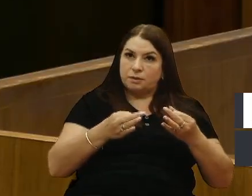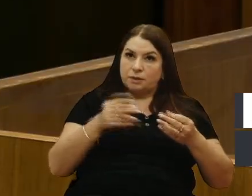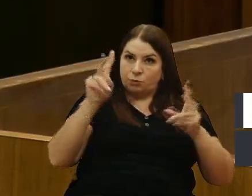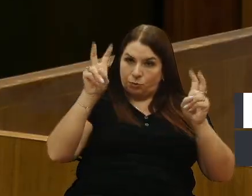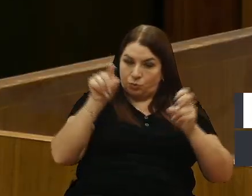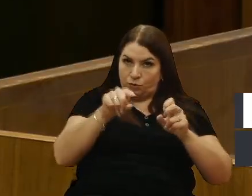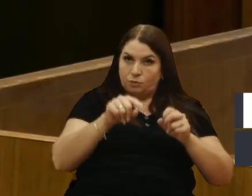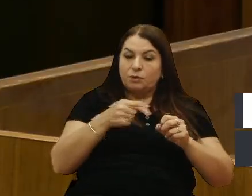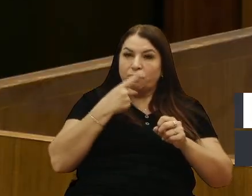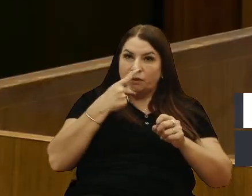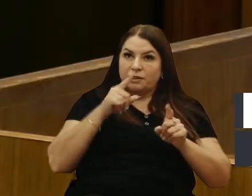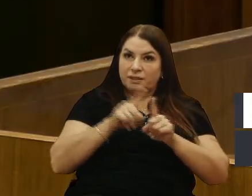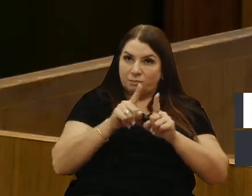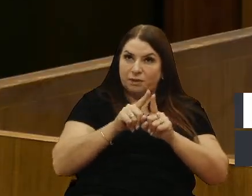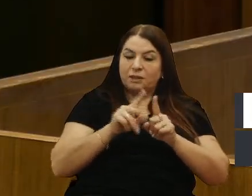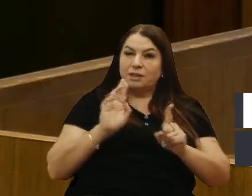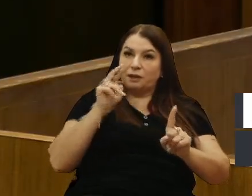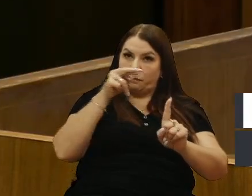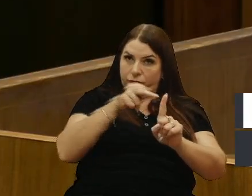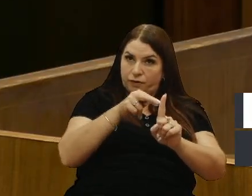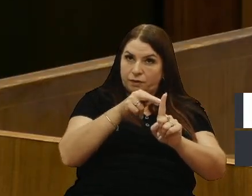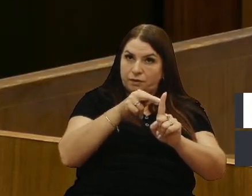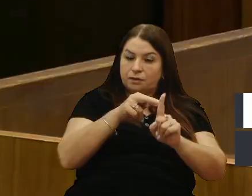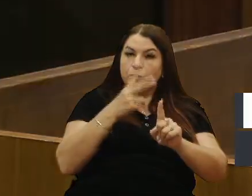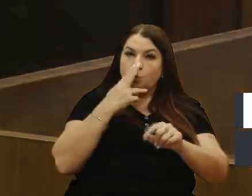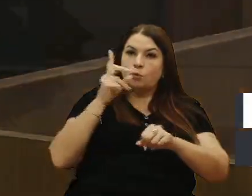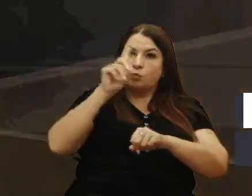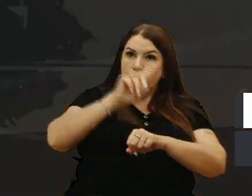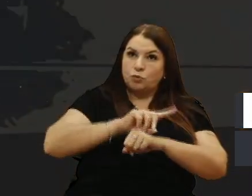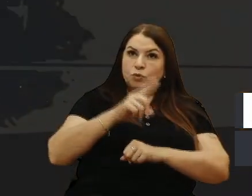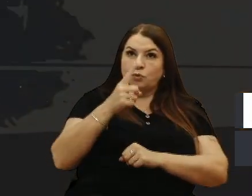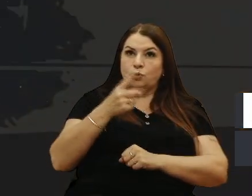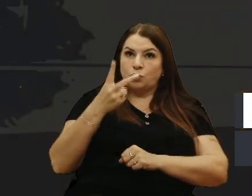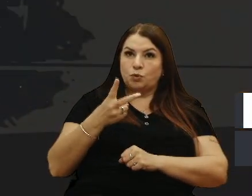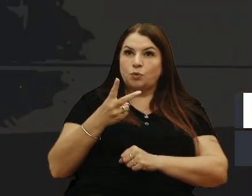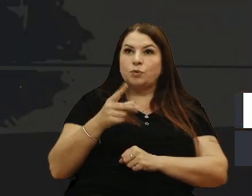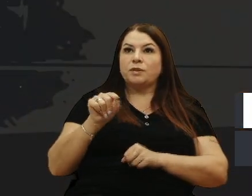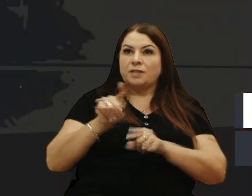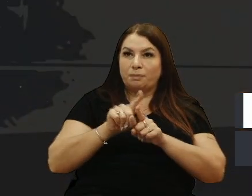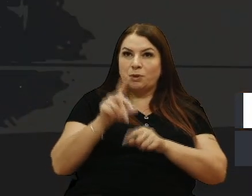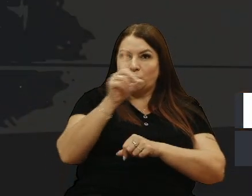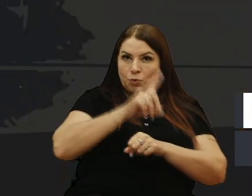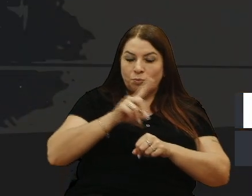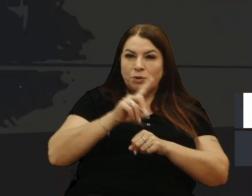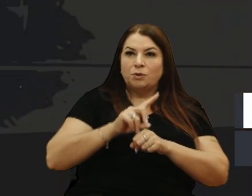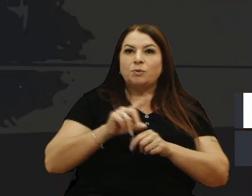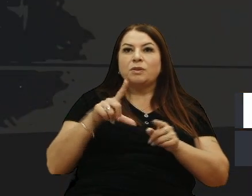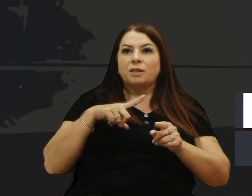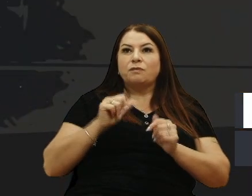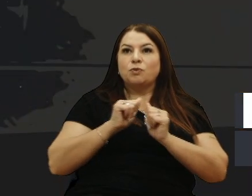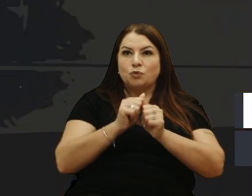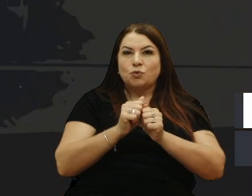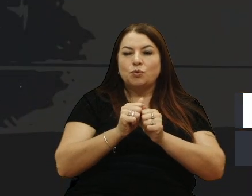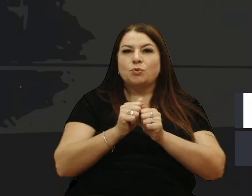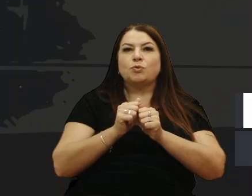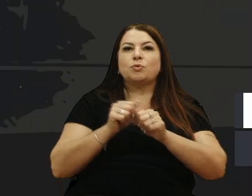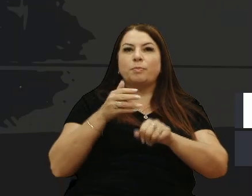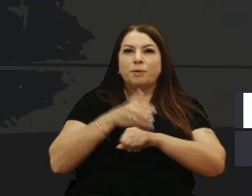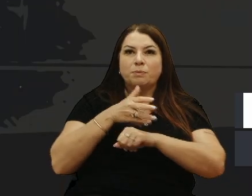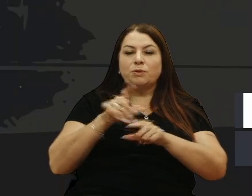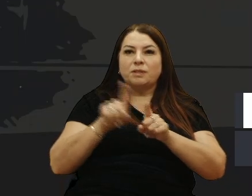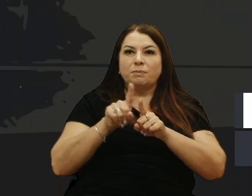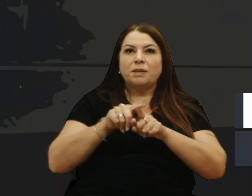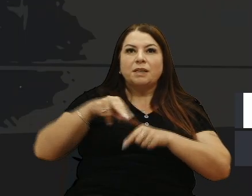assunto, mas só queria também fazer referência que no mesmo dia, dia 12, domingo, na sequência, né, a gente participou